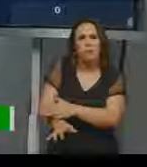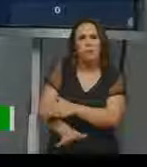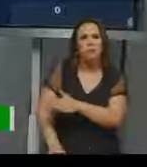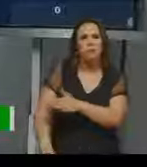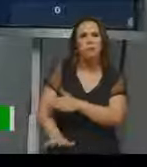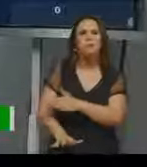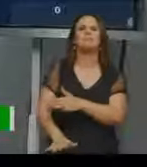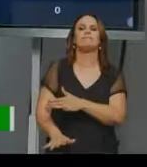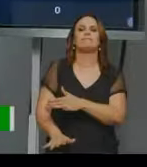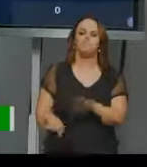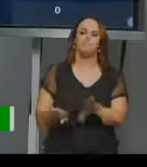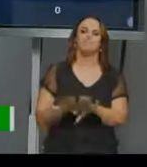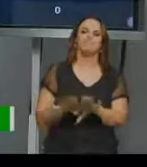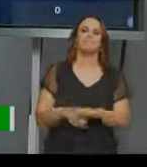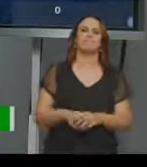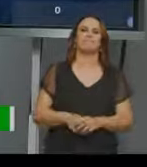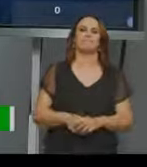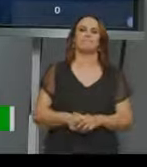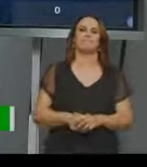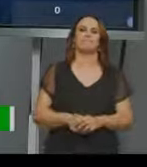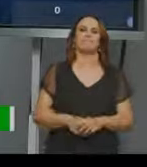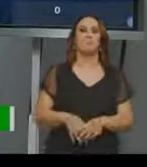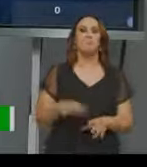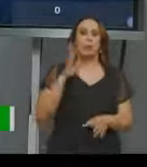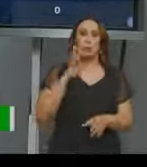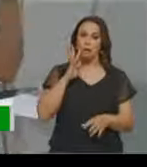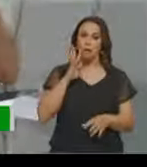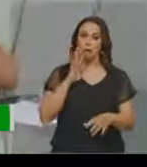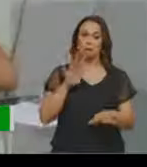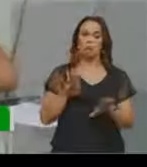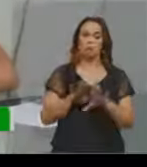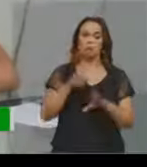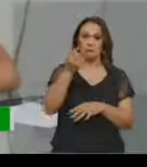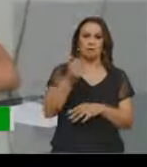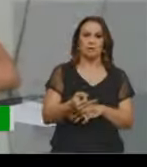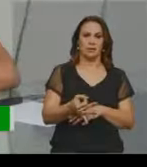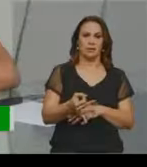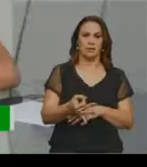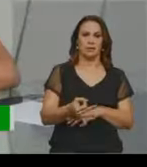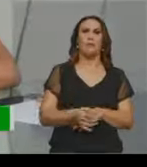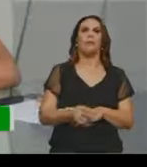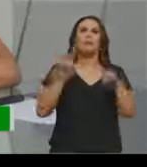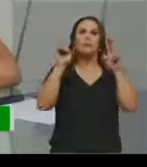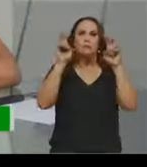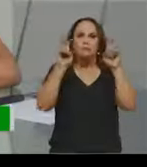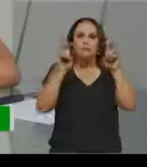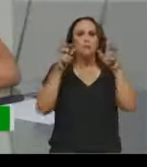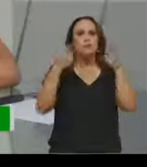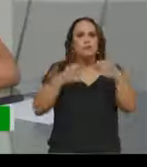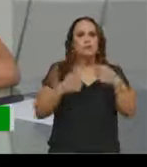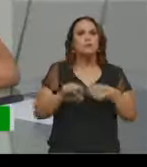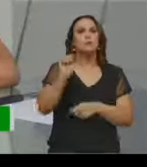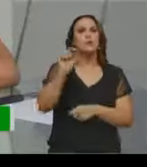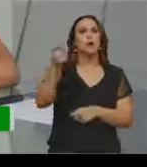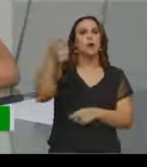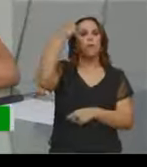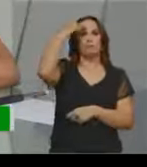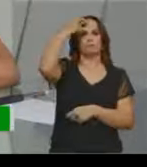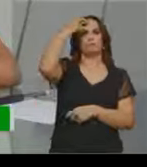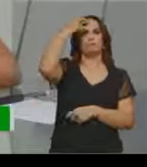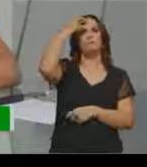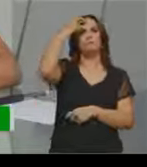É legal a gente falar também que sempre quando a gente toca nesses assuntos, a questão da conscientização e o consumo, né? Então, por